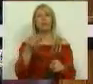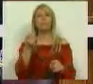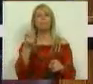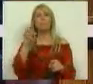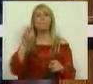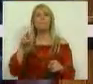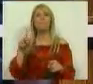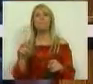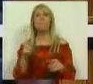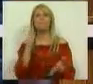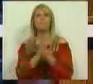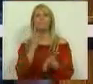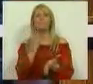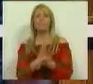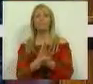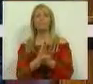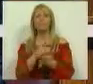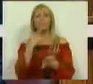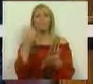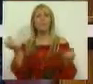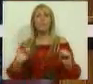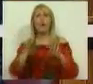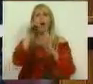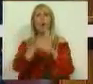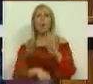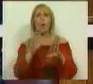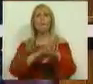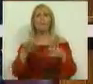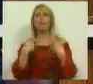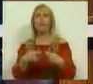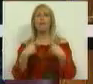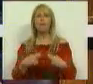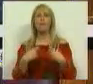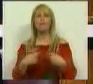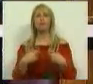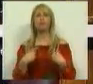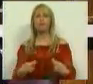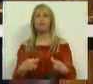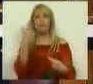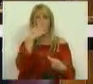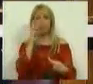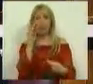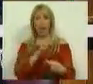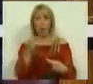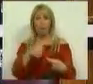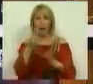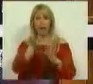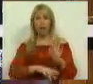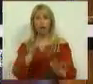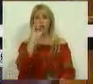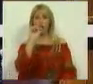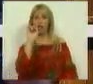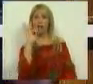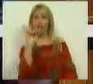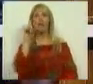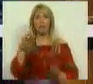há derrapagens no que concerne aos custos, se bem leu o relatório da IGF e se bem leu o